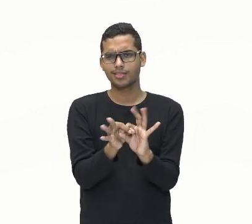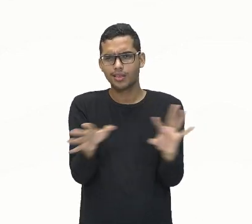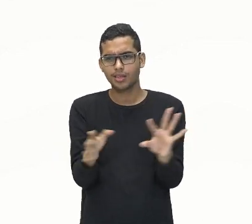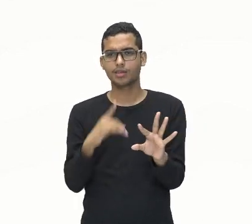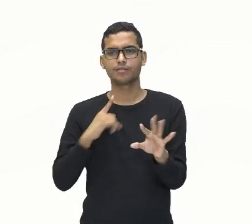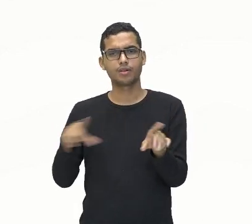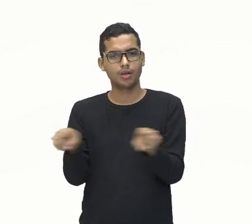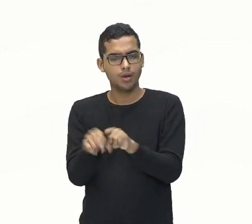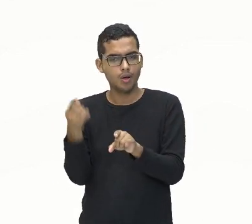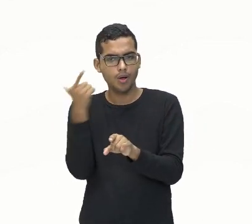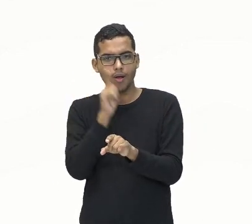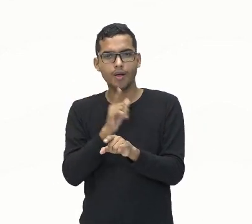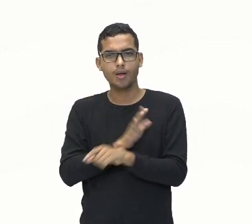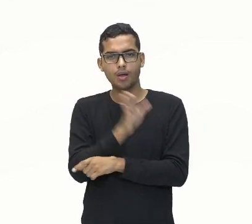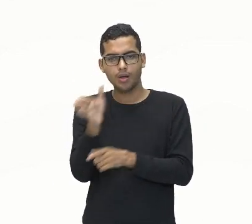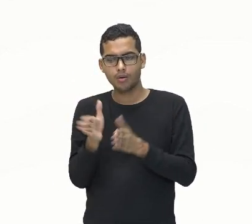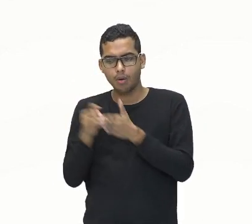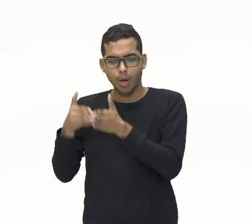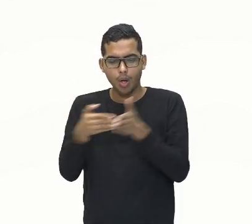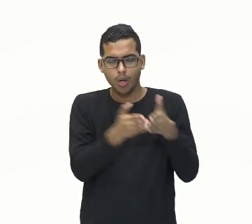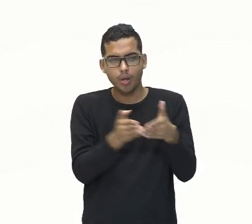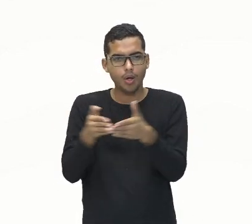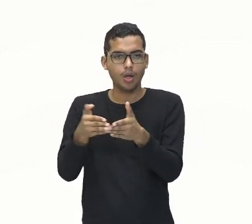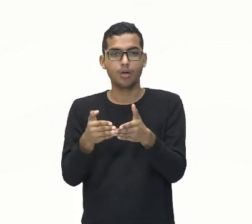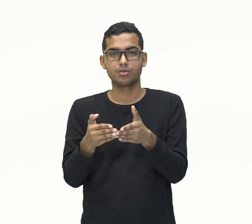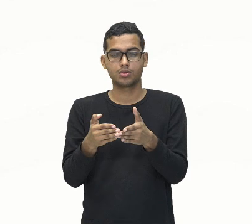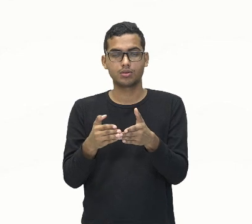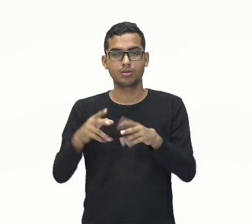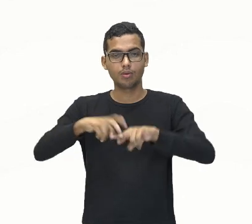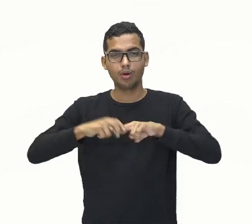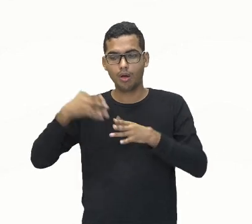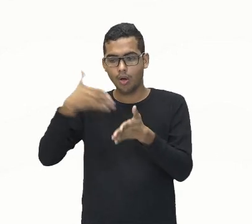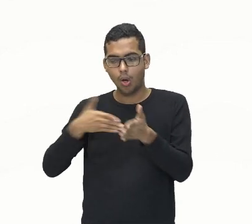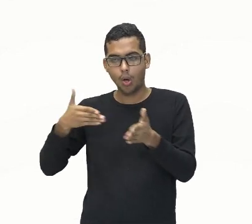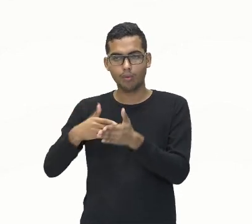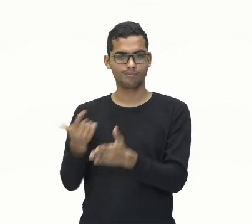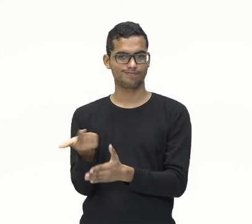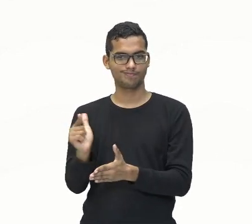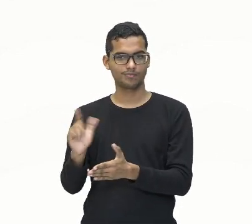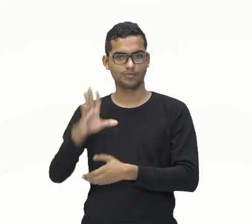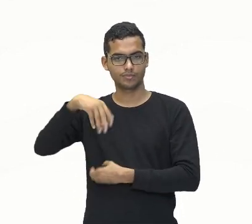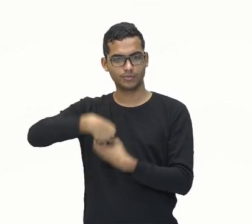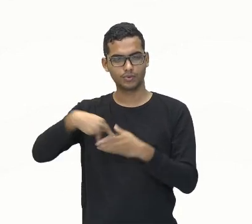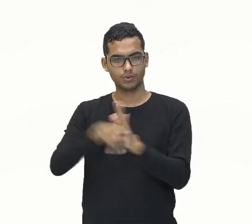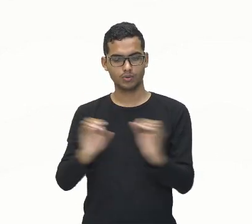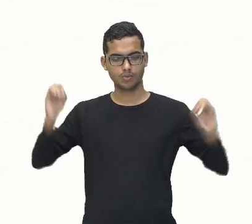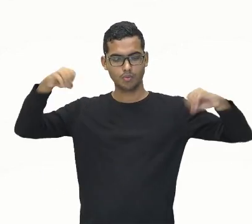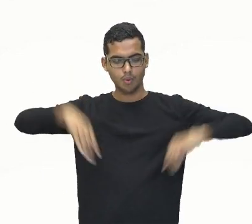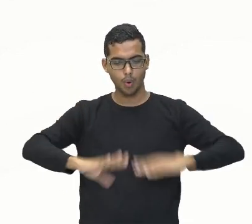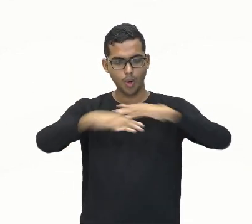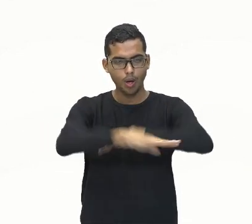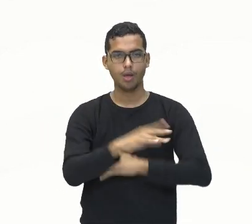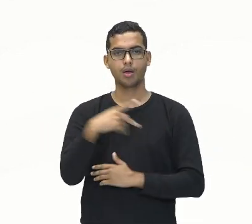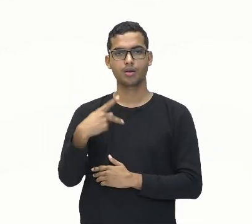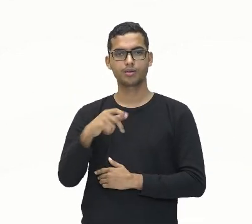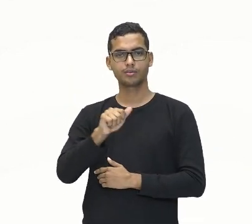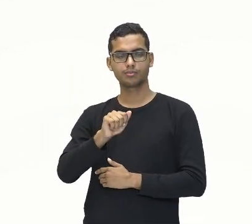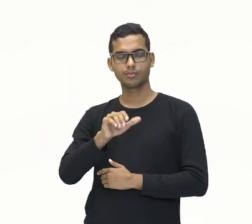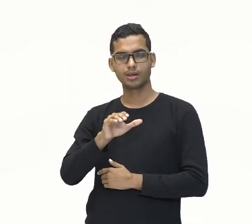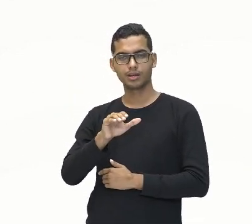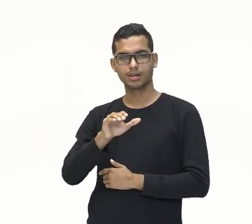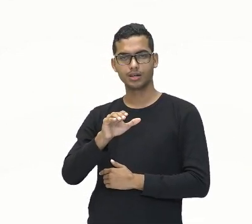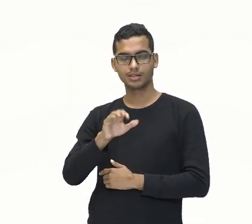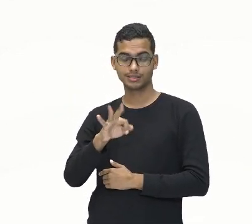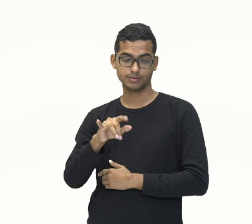um e outro, por não ter aí barreiras no meio do Oceano Pacífico. Estou dizendo isso porque